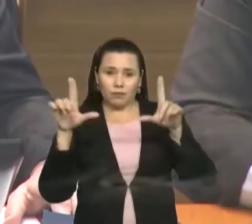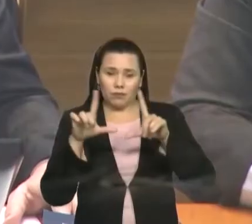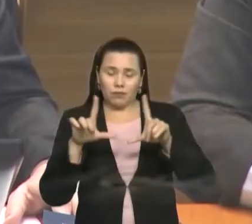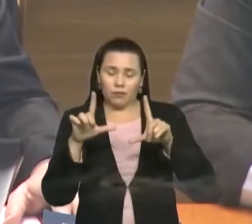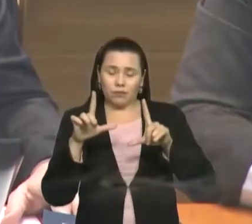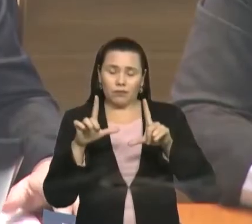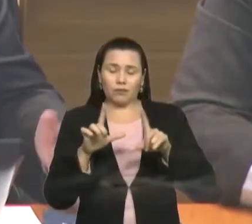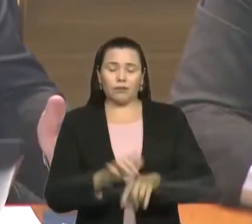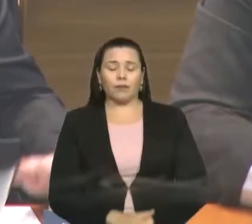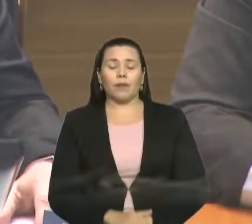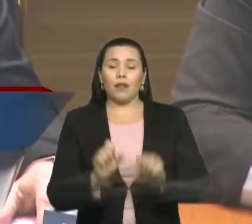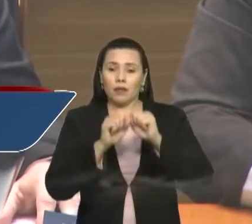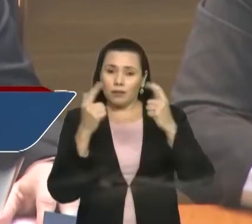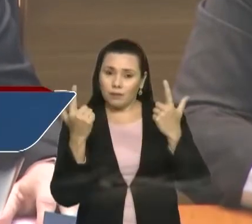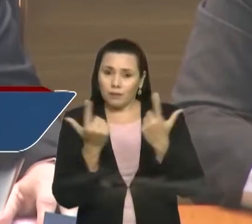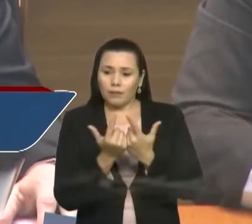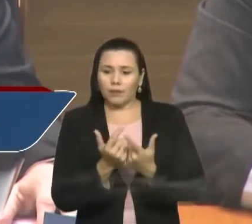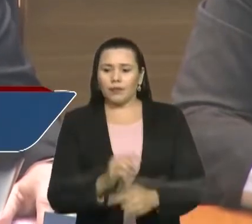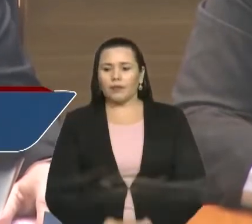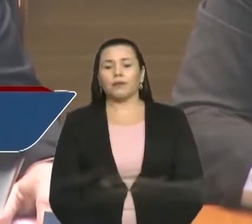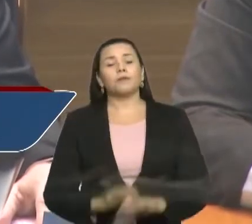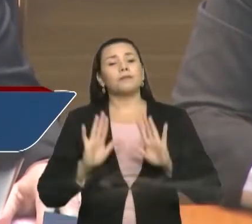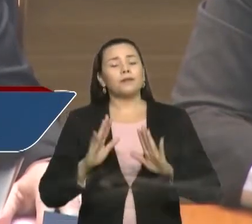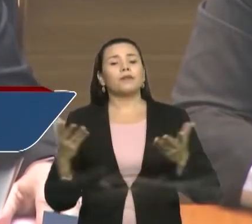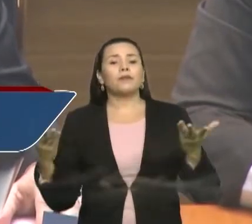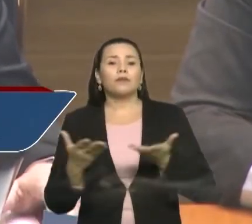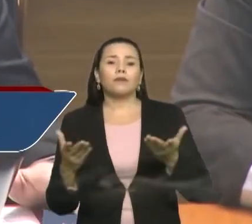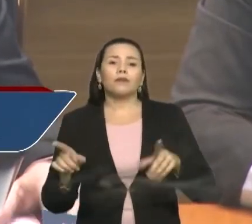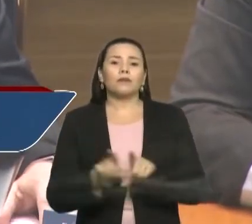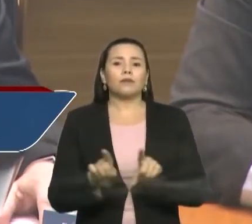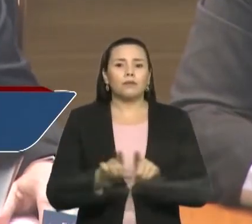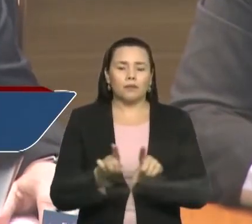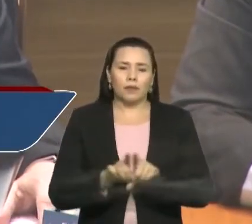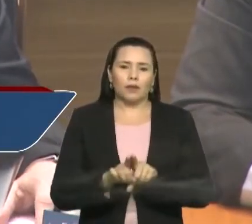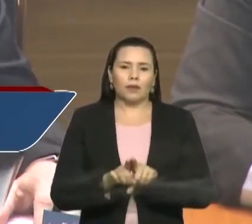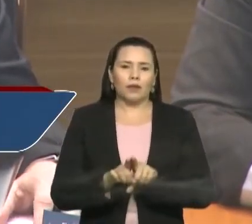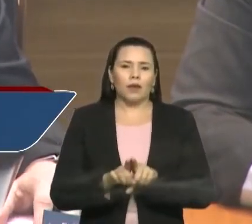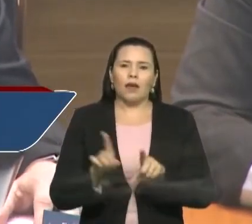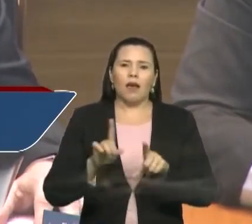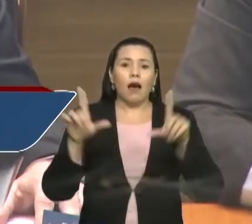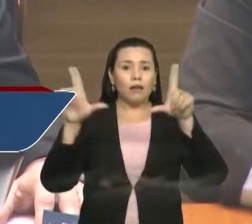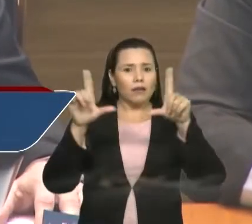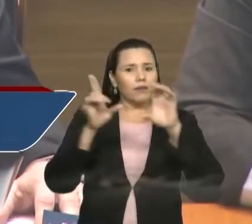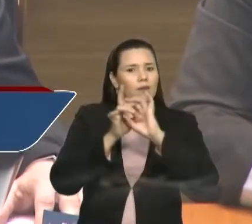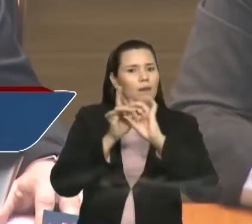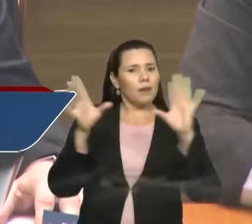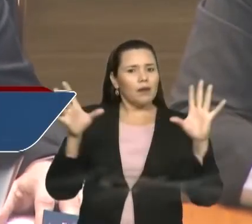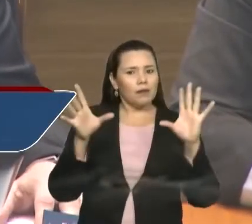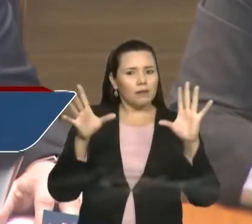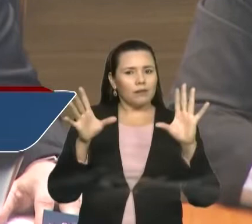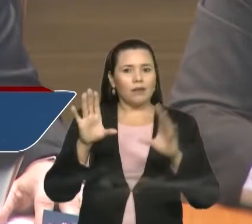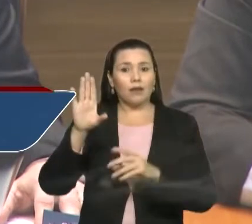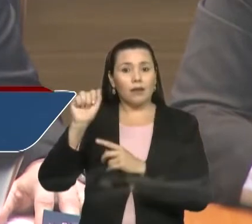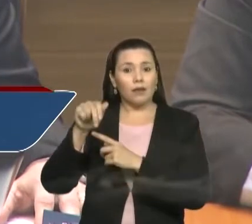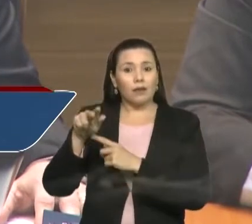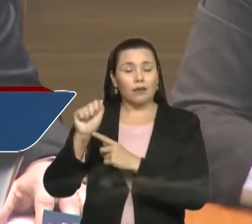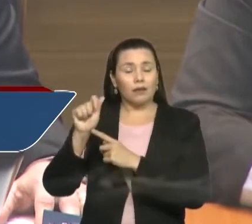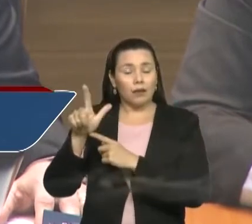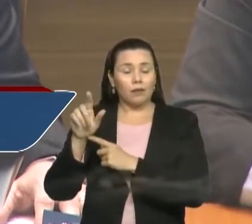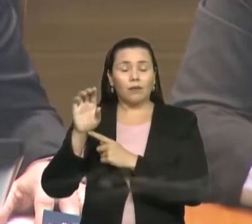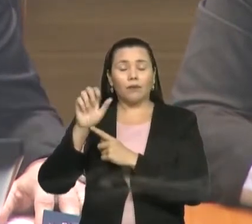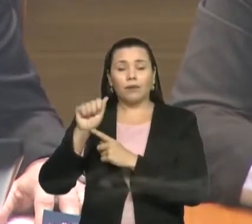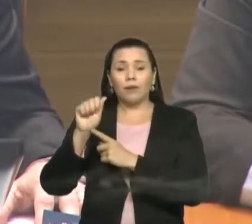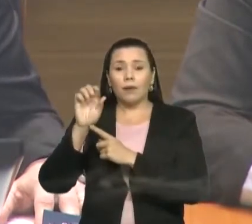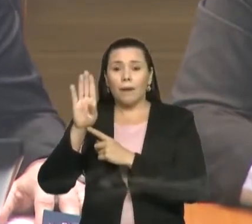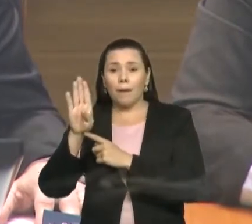sessões, mas agora podem acompanhar através do canal aberto. É importante que todos saibam que agora estamos sendo acompanhados